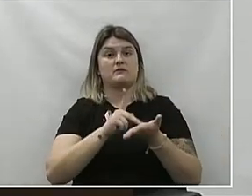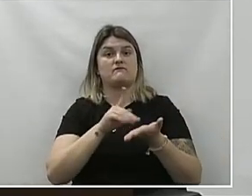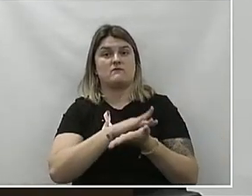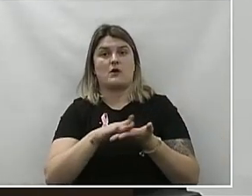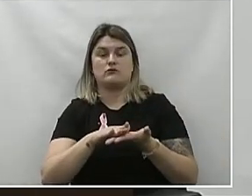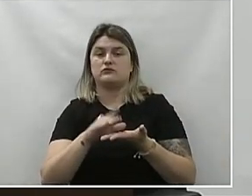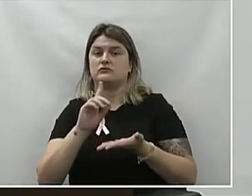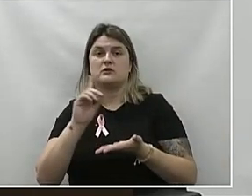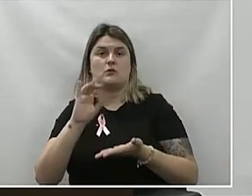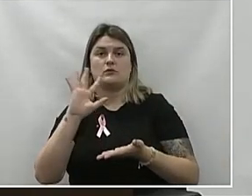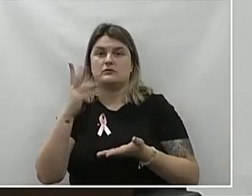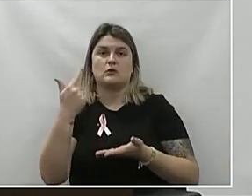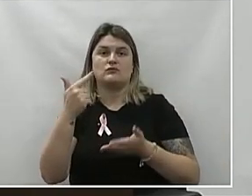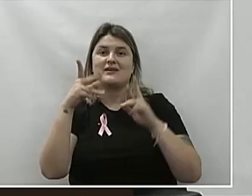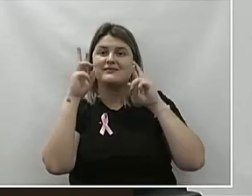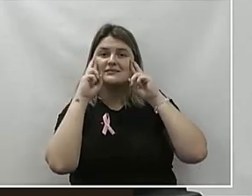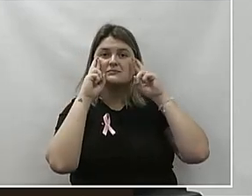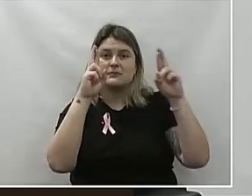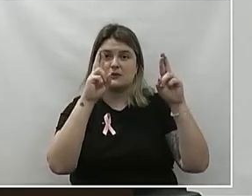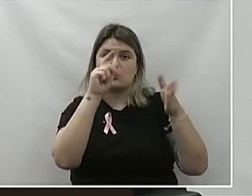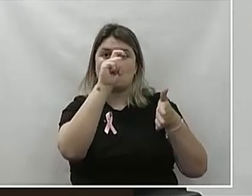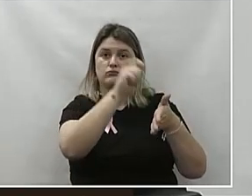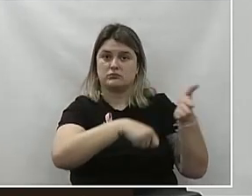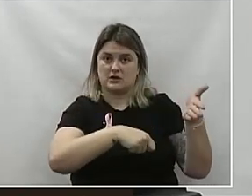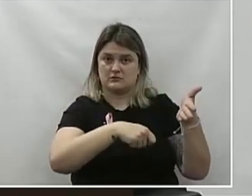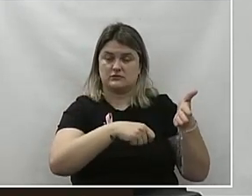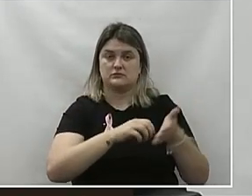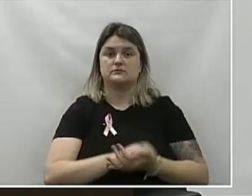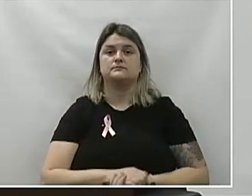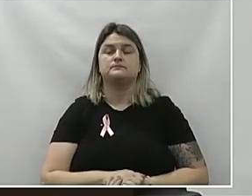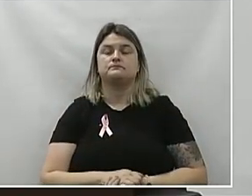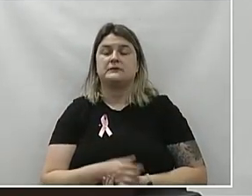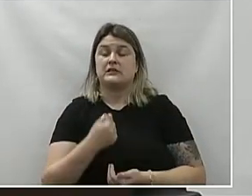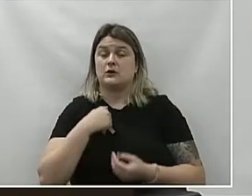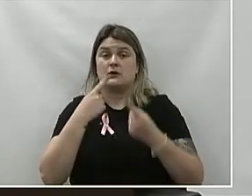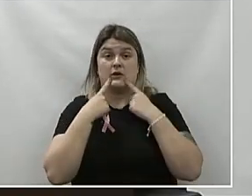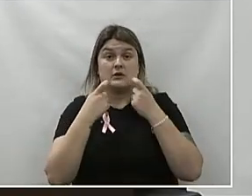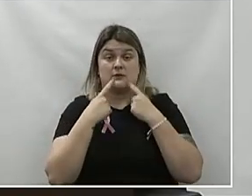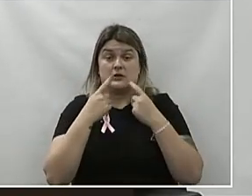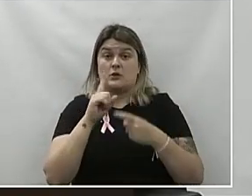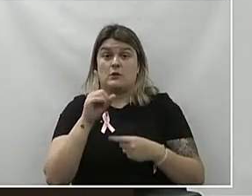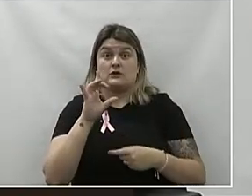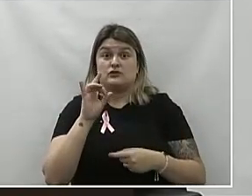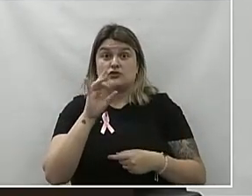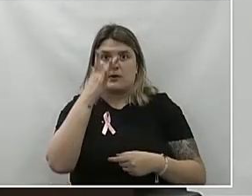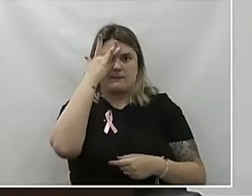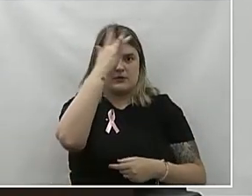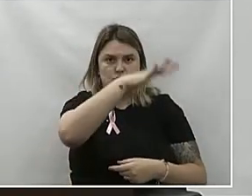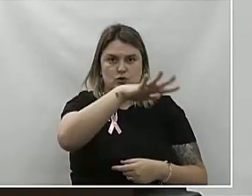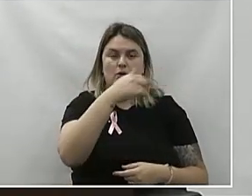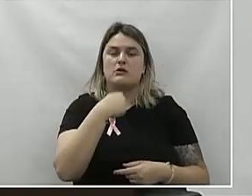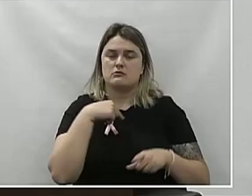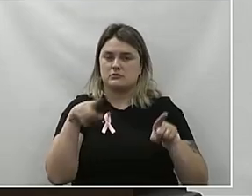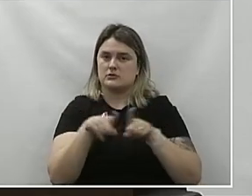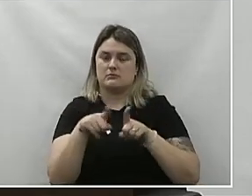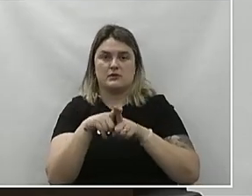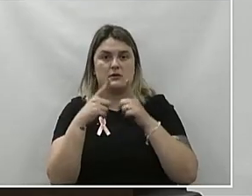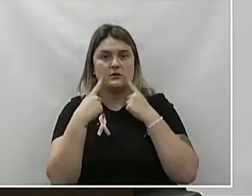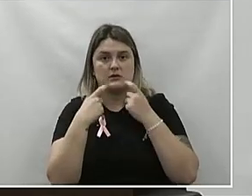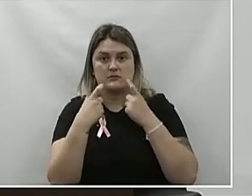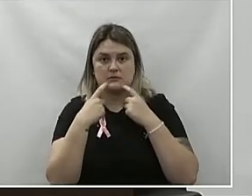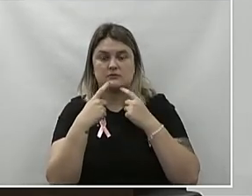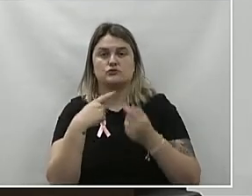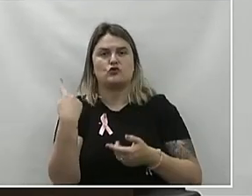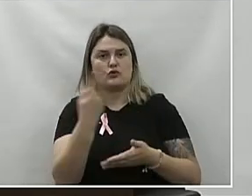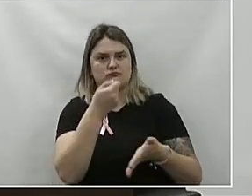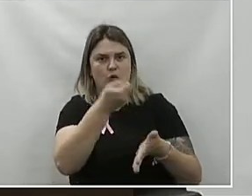infelizmente isso não tá acontecendo né então fica registrado aqui essa indignação não é só dos Municípios é minha também né e